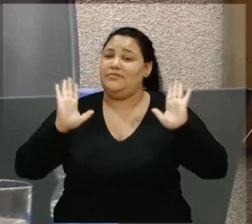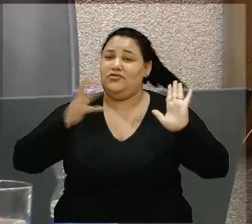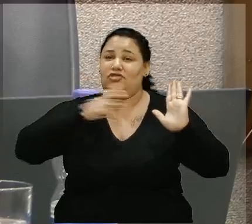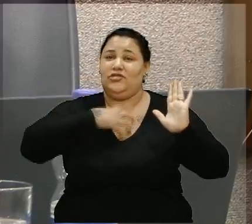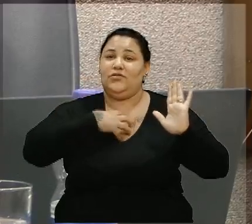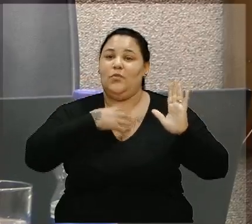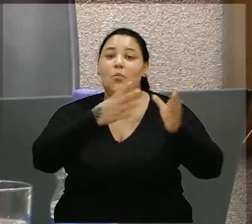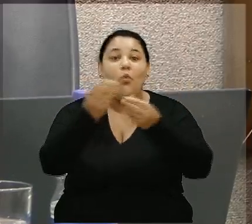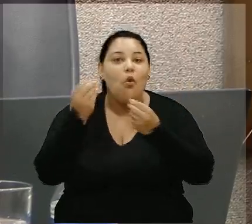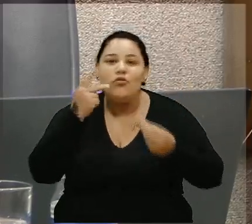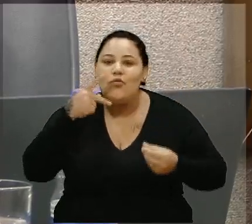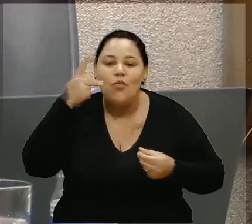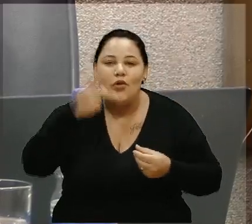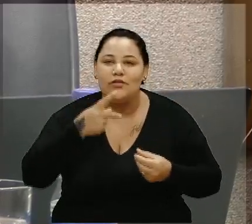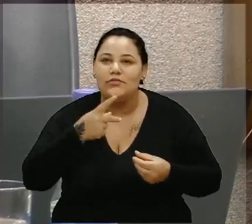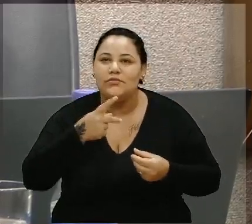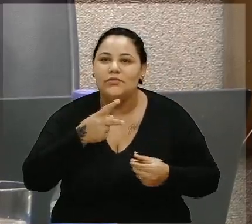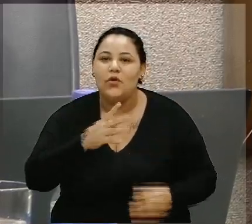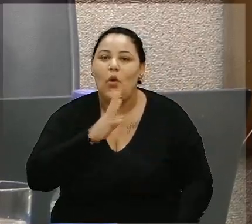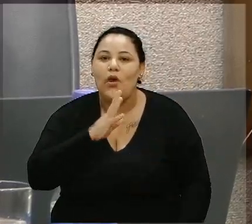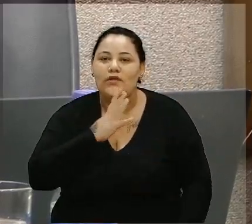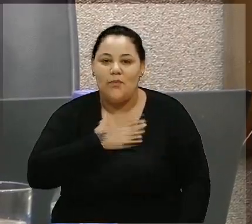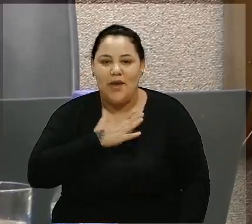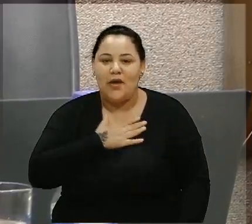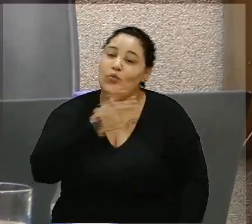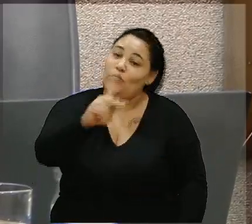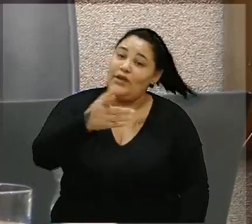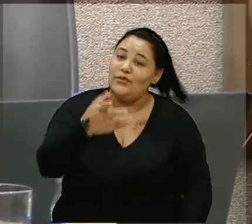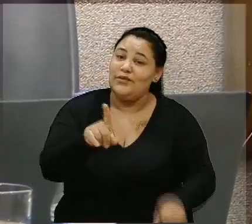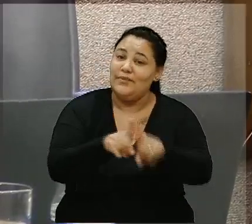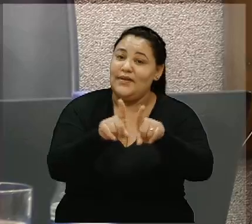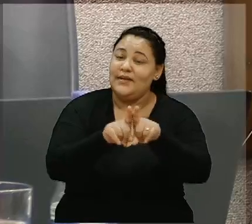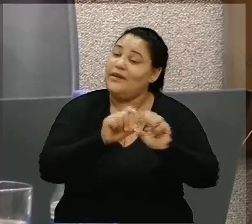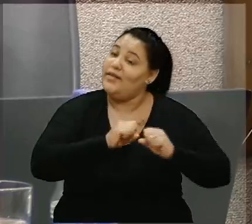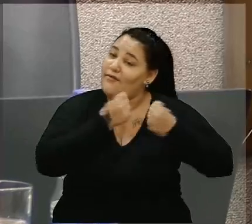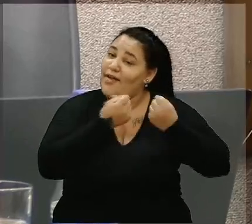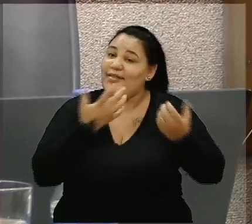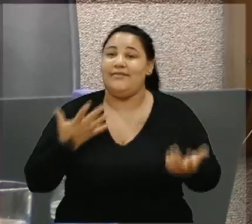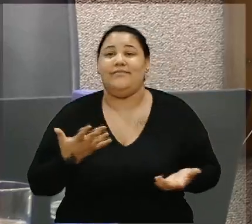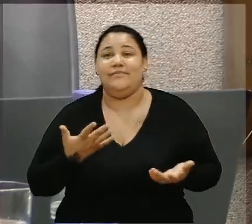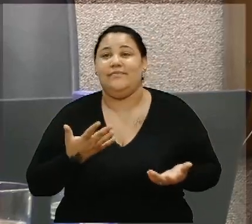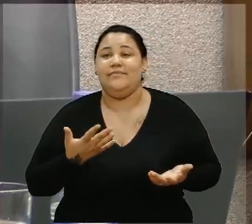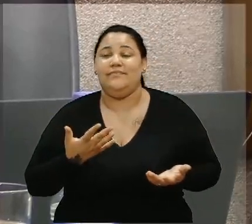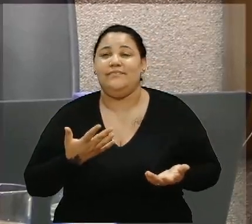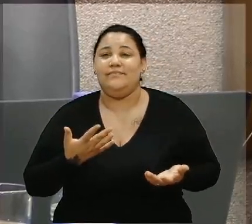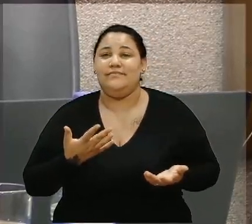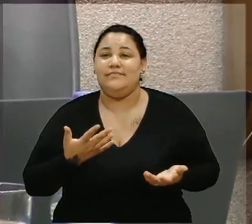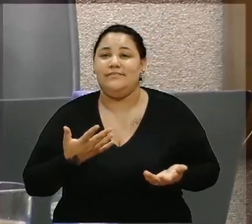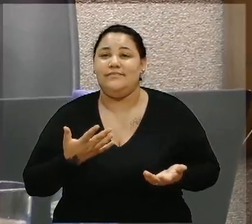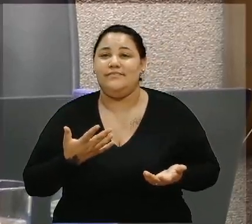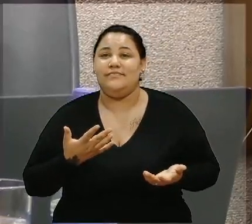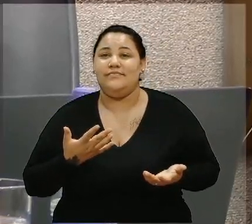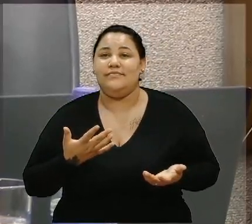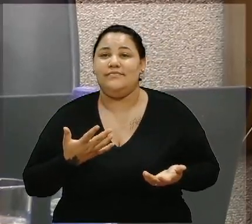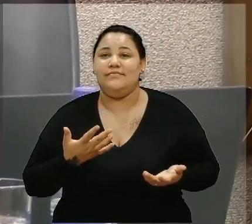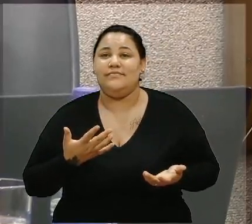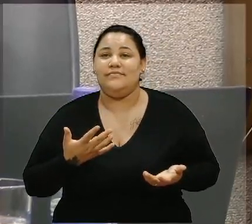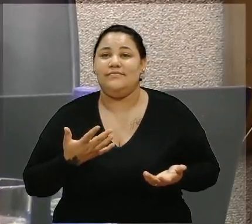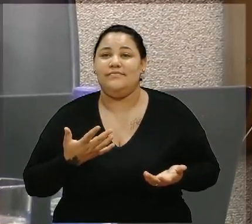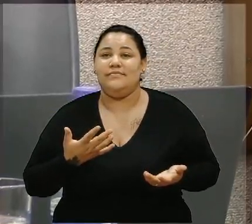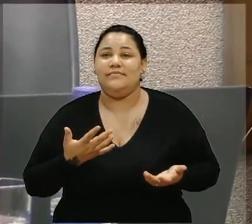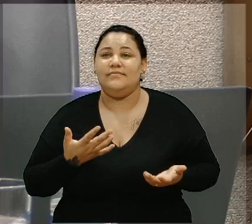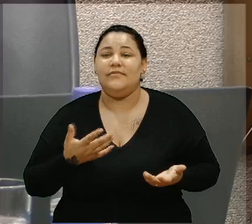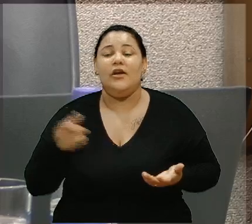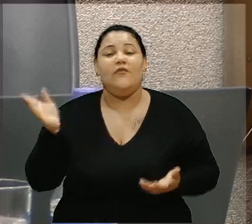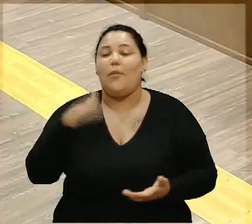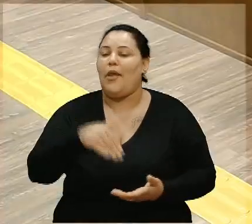Muitos políticos, conhecidos seus, conhecidos meus, né, que defendem. Estão ali defendendo, tem que tirar a população. Vamos